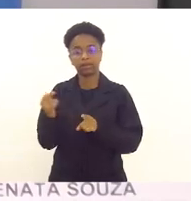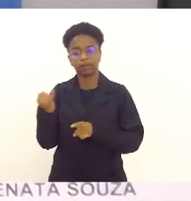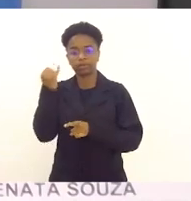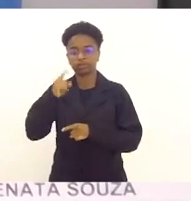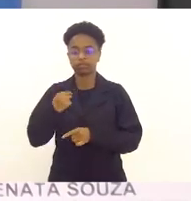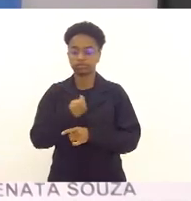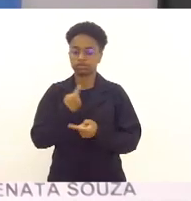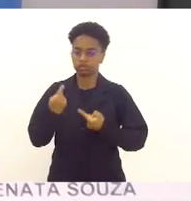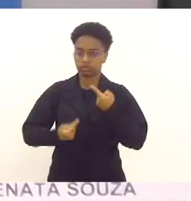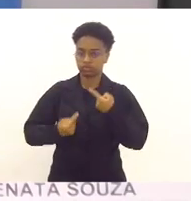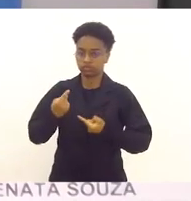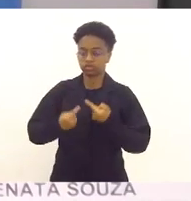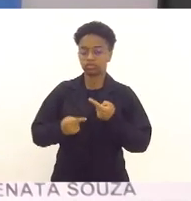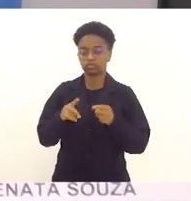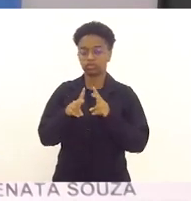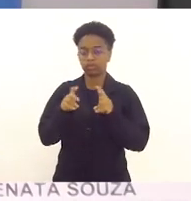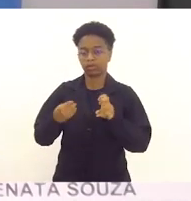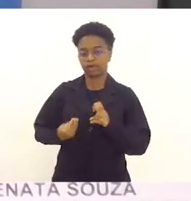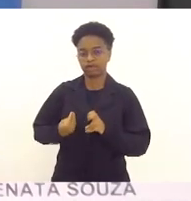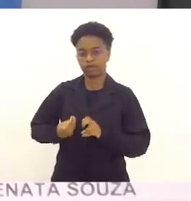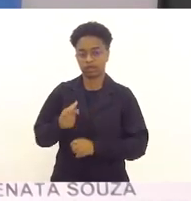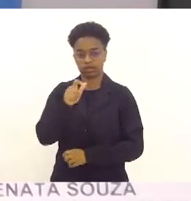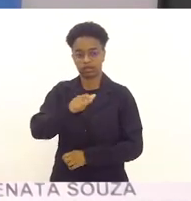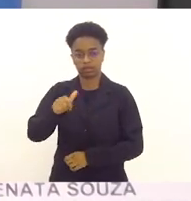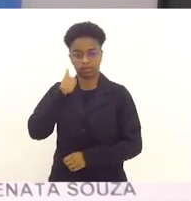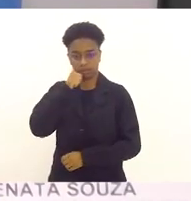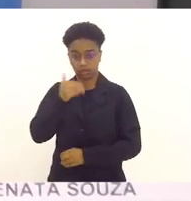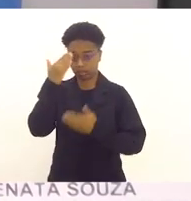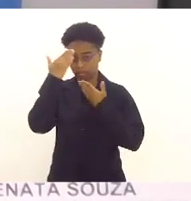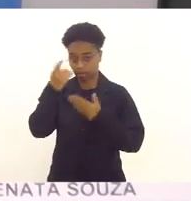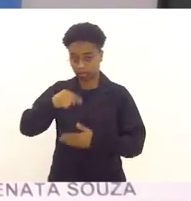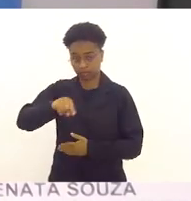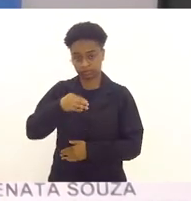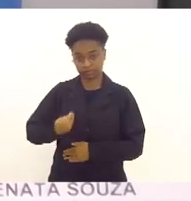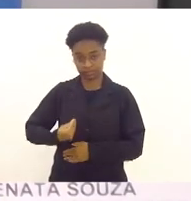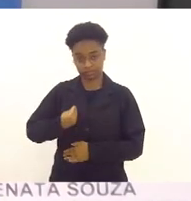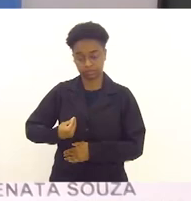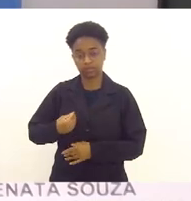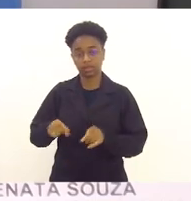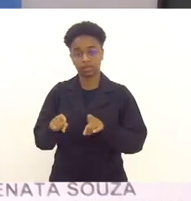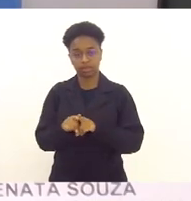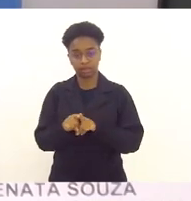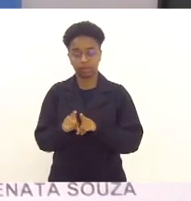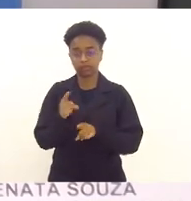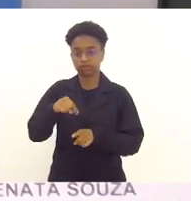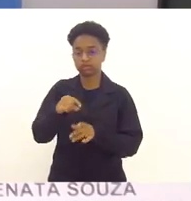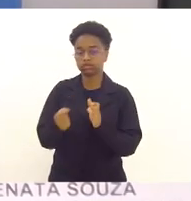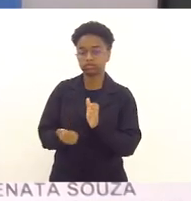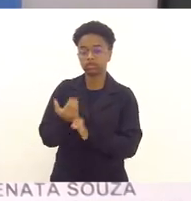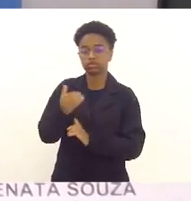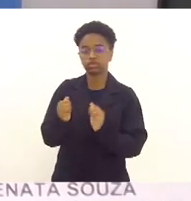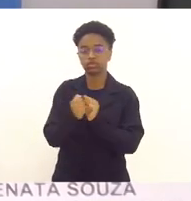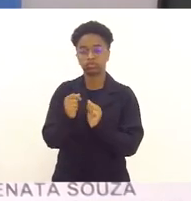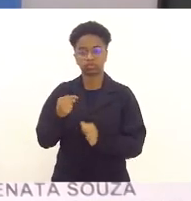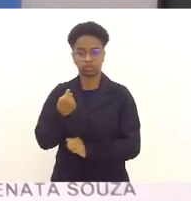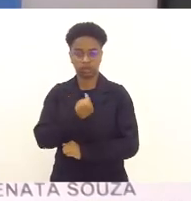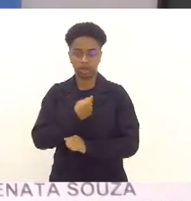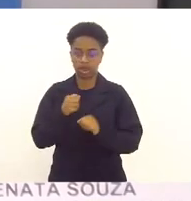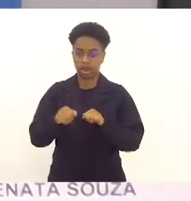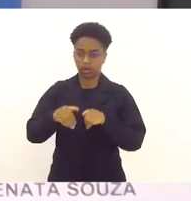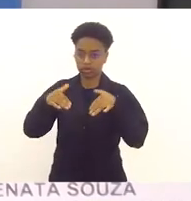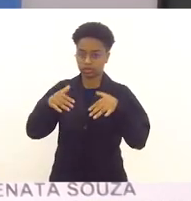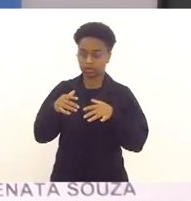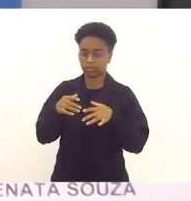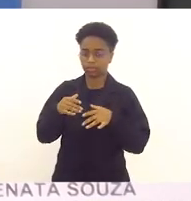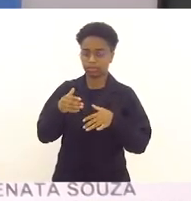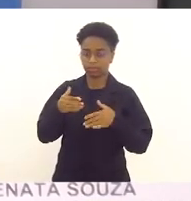na vida das nossas mulheres então eu quero agradecer de vocês que construíram com a gente essa audiência pública em especial